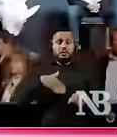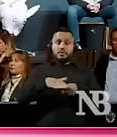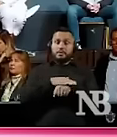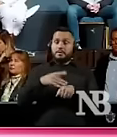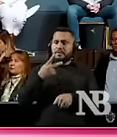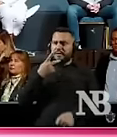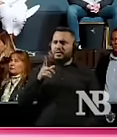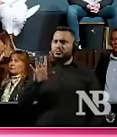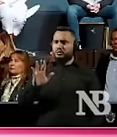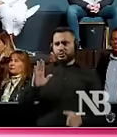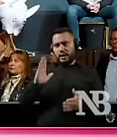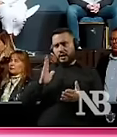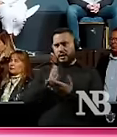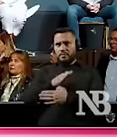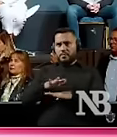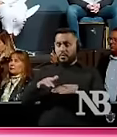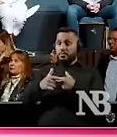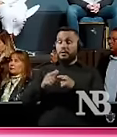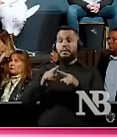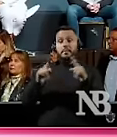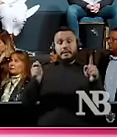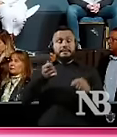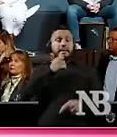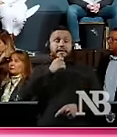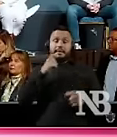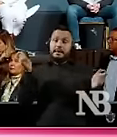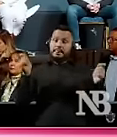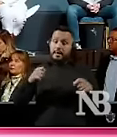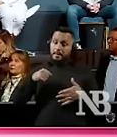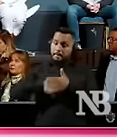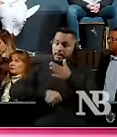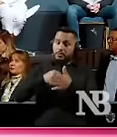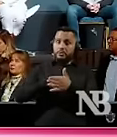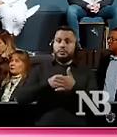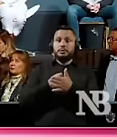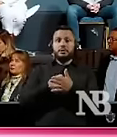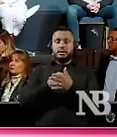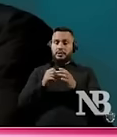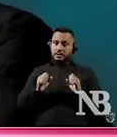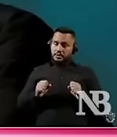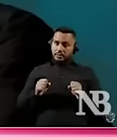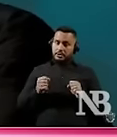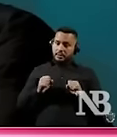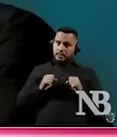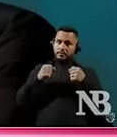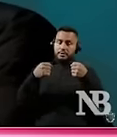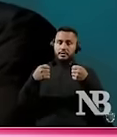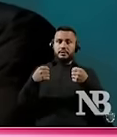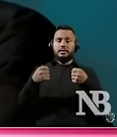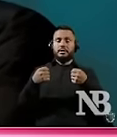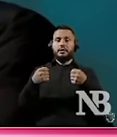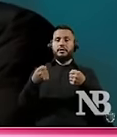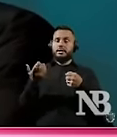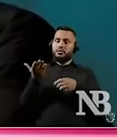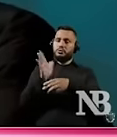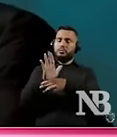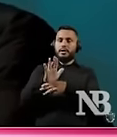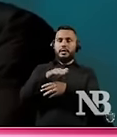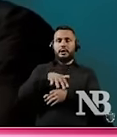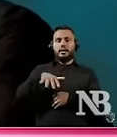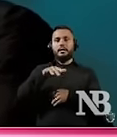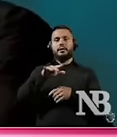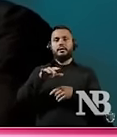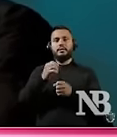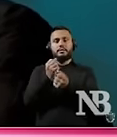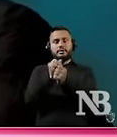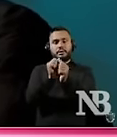tem muito a que se fazer contra a escravatura aqui e no mundo, e você precisa dar um discurso. E aí depois de muita oração